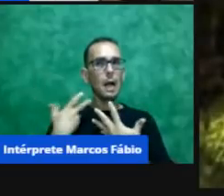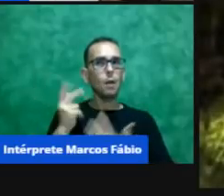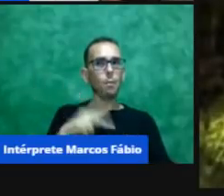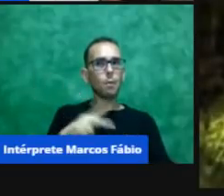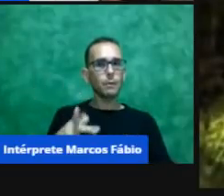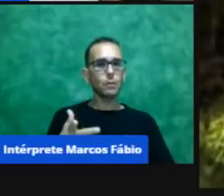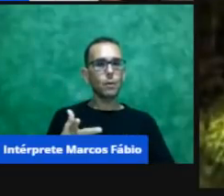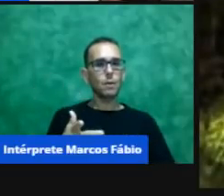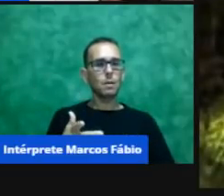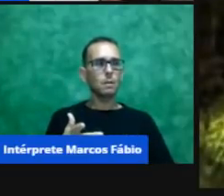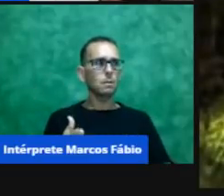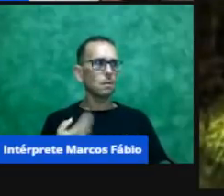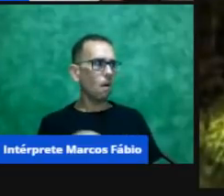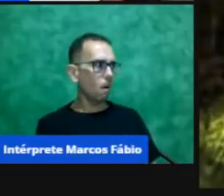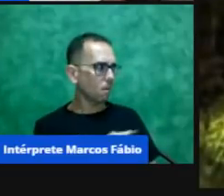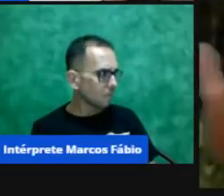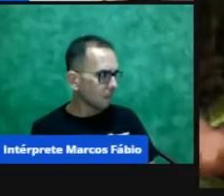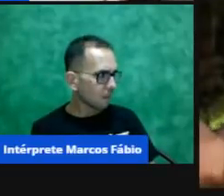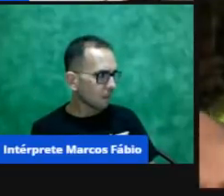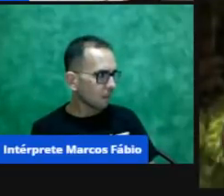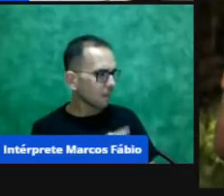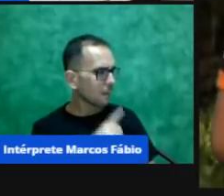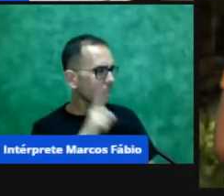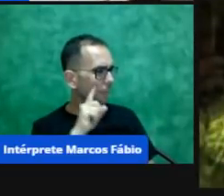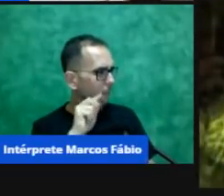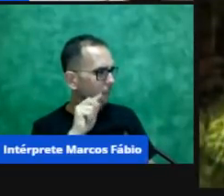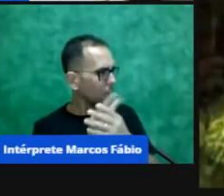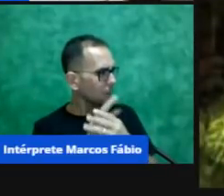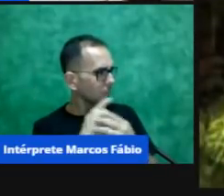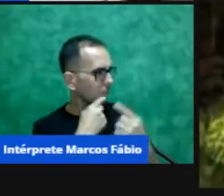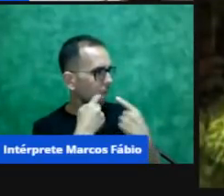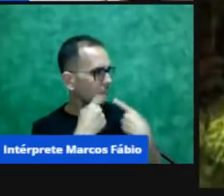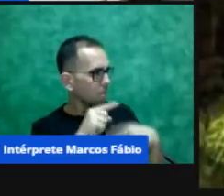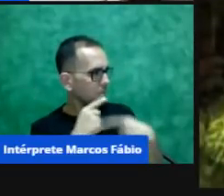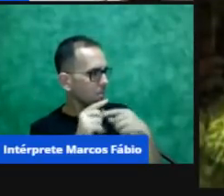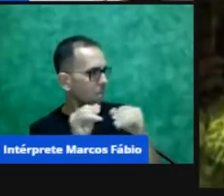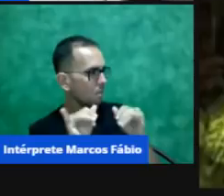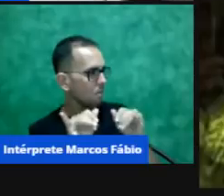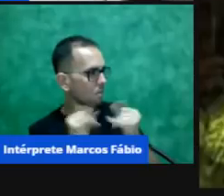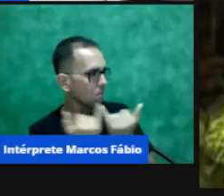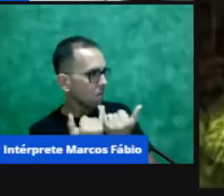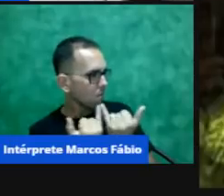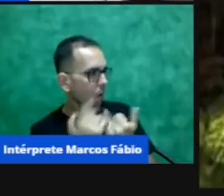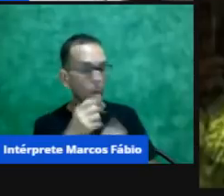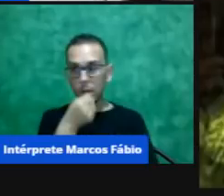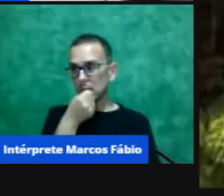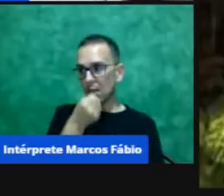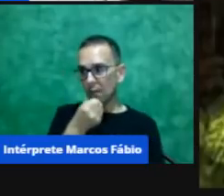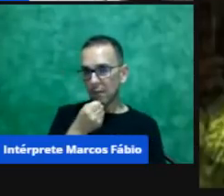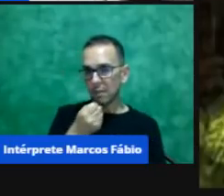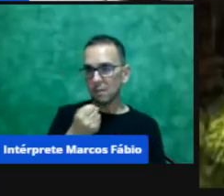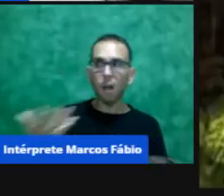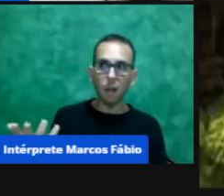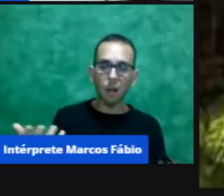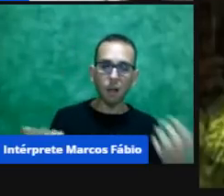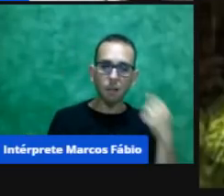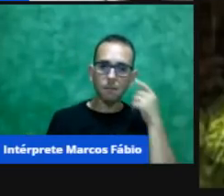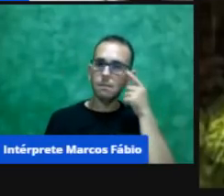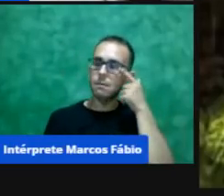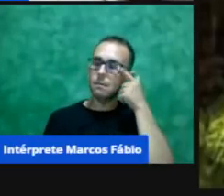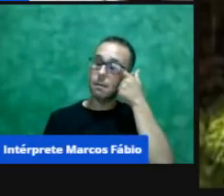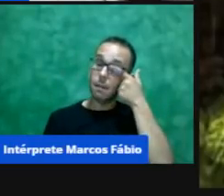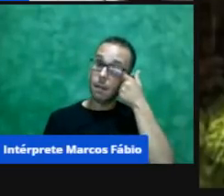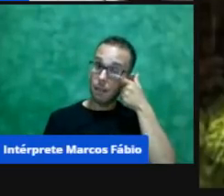professor. Eita! Isso aqui é programa de fofoca ou de entrevista? Não estou entendendo.